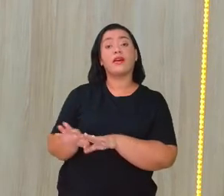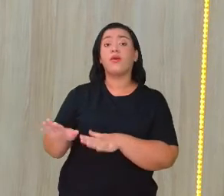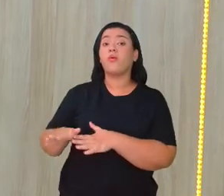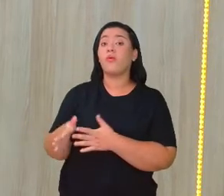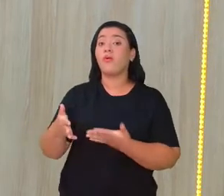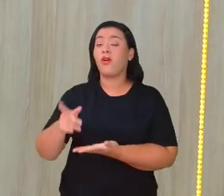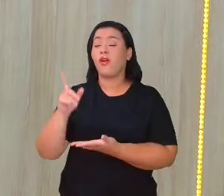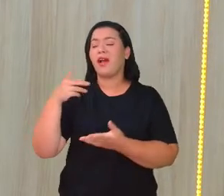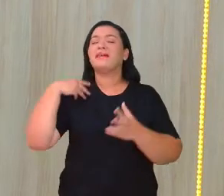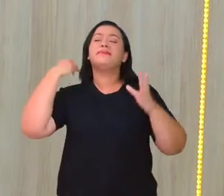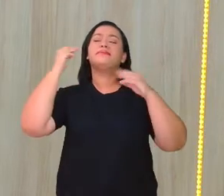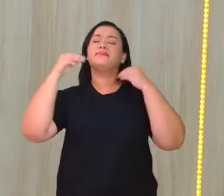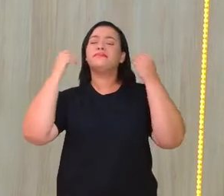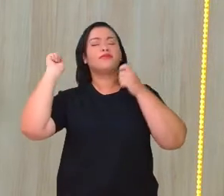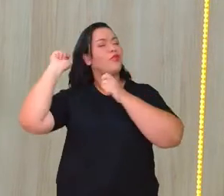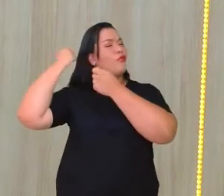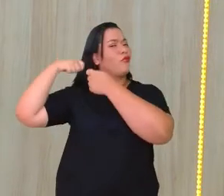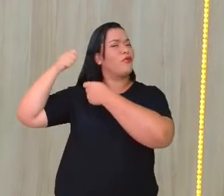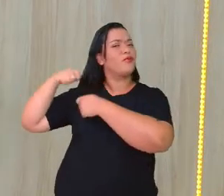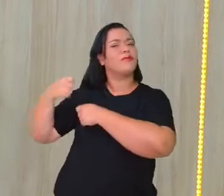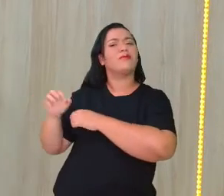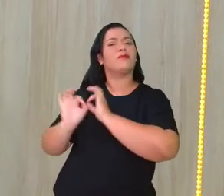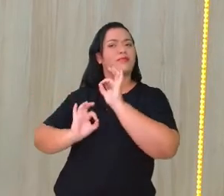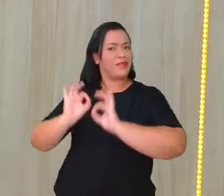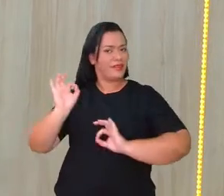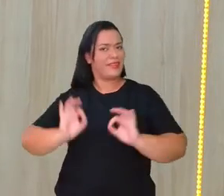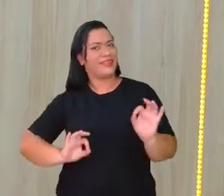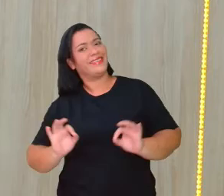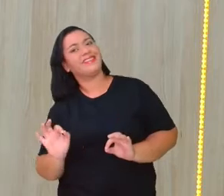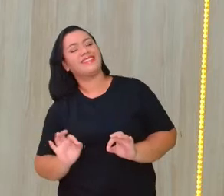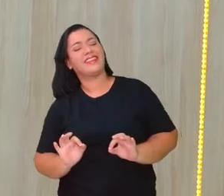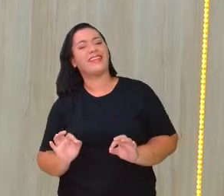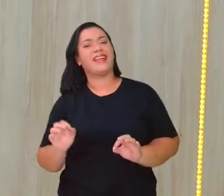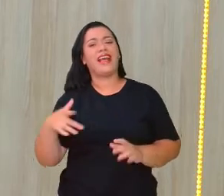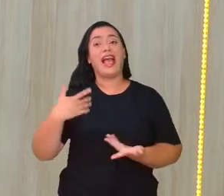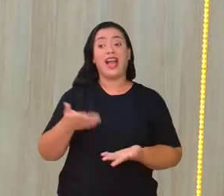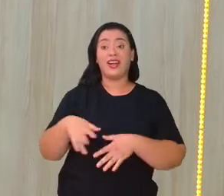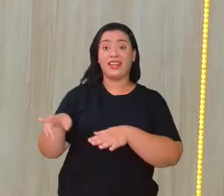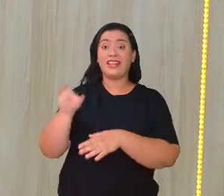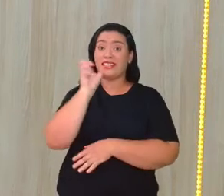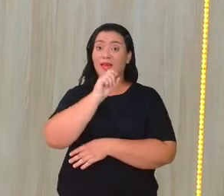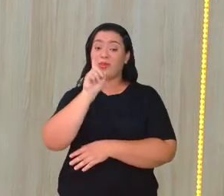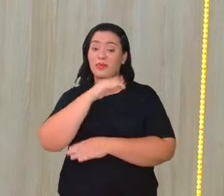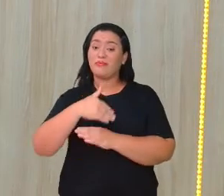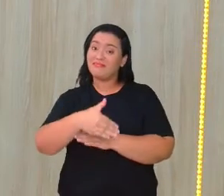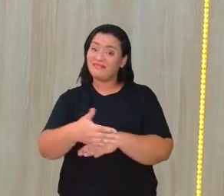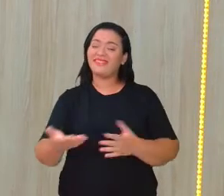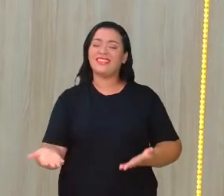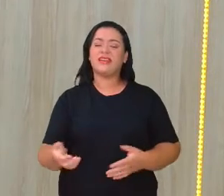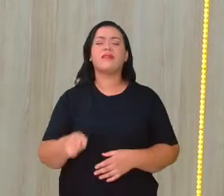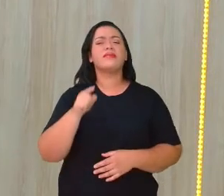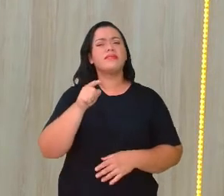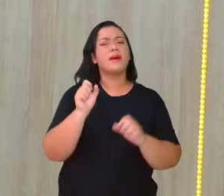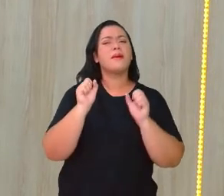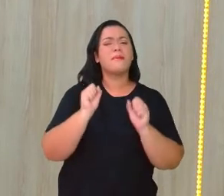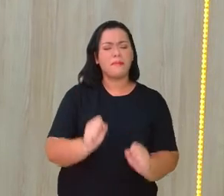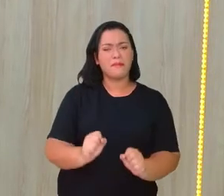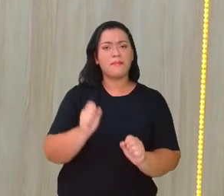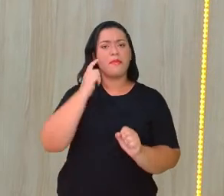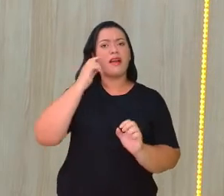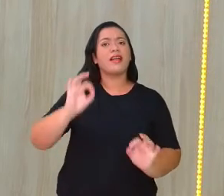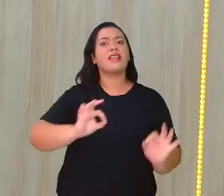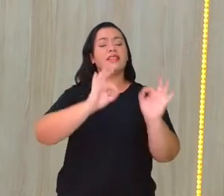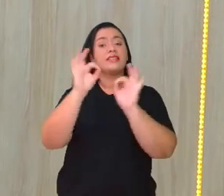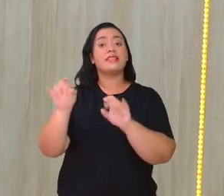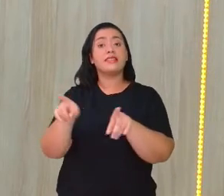que tá no salão de beleza essa hora, né? Já se produzindo aí para o final de semana. Então, vocês podem